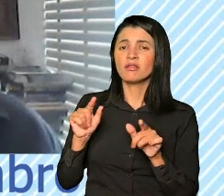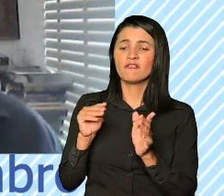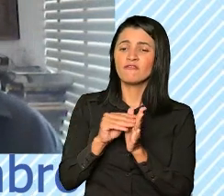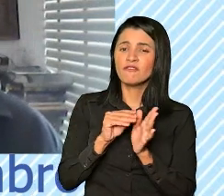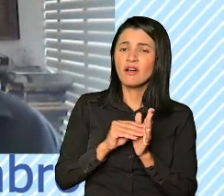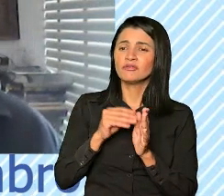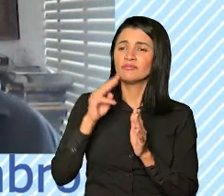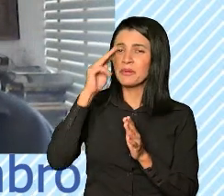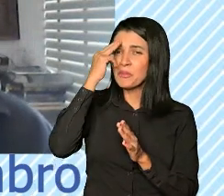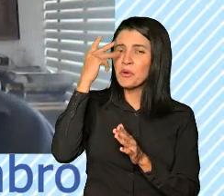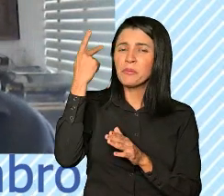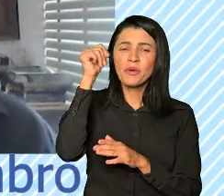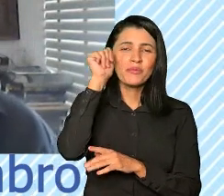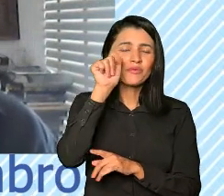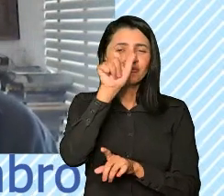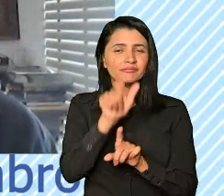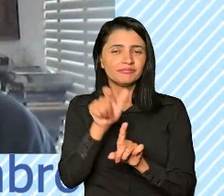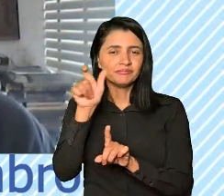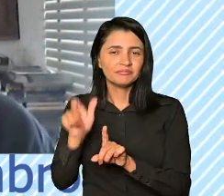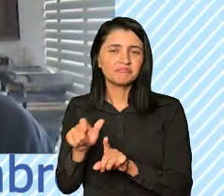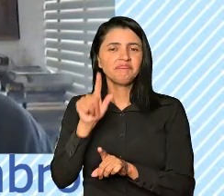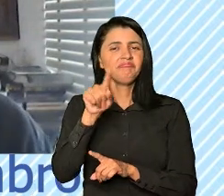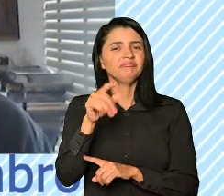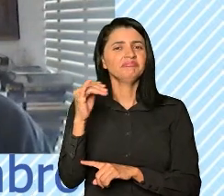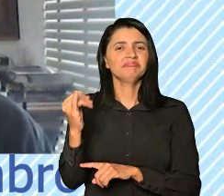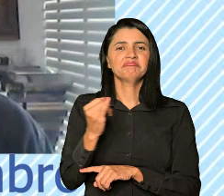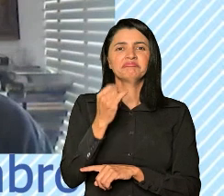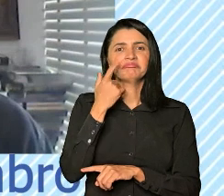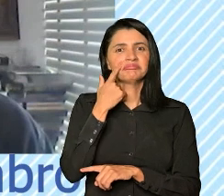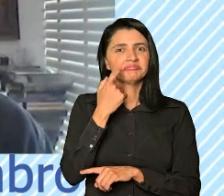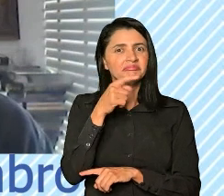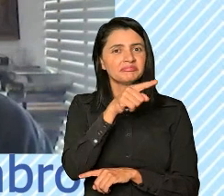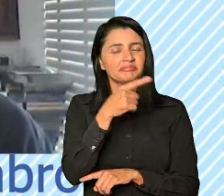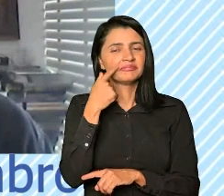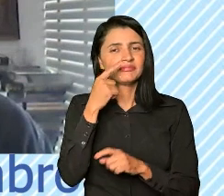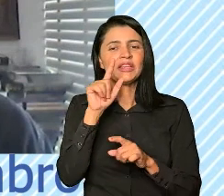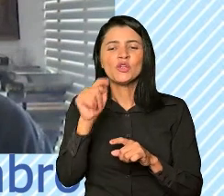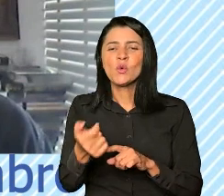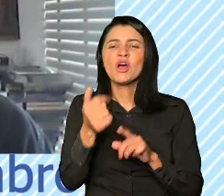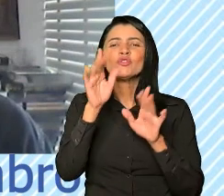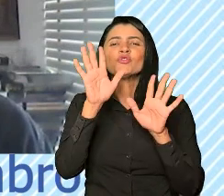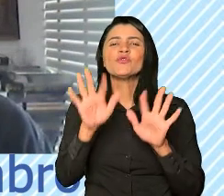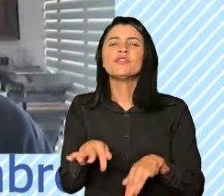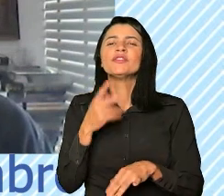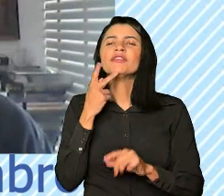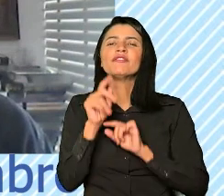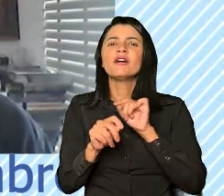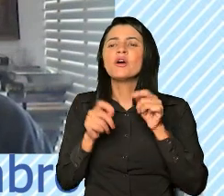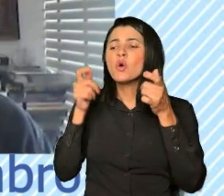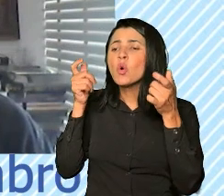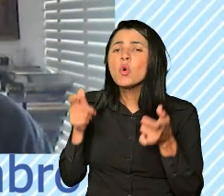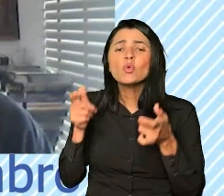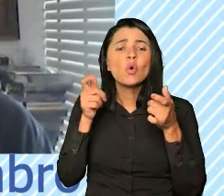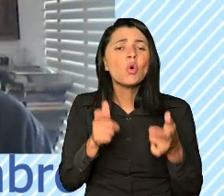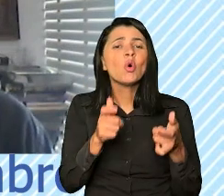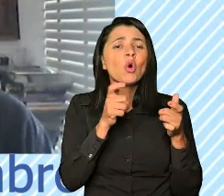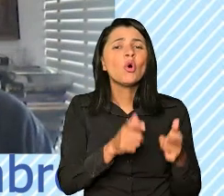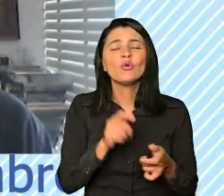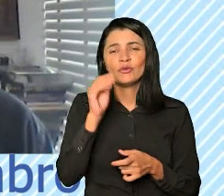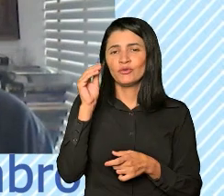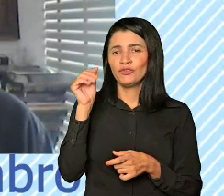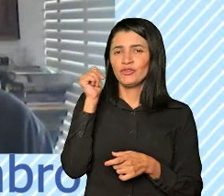falando das ausências eloquentes, é muito interessante, e quase no final você diz, onde estão as mulheres? E quando